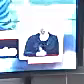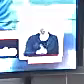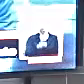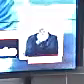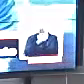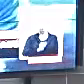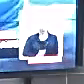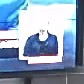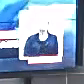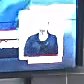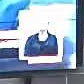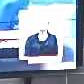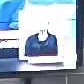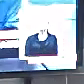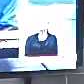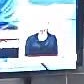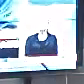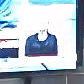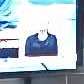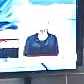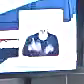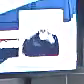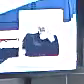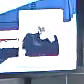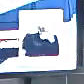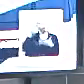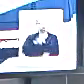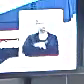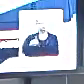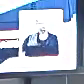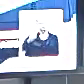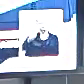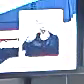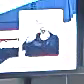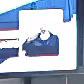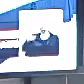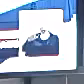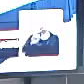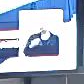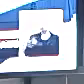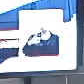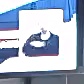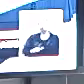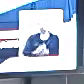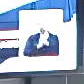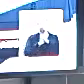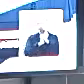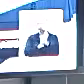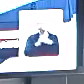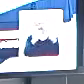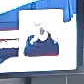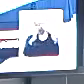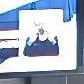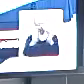já caiu que agradeço Professor Betão mais uma vez parabeno Fito